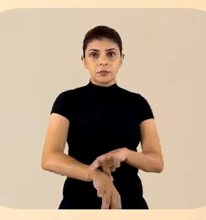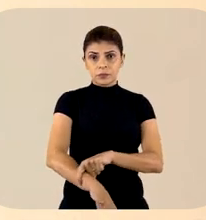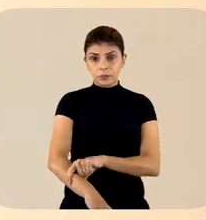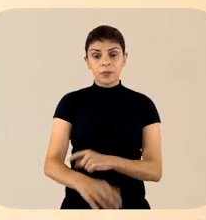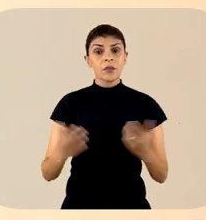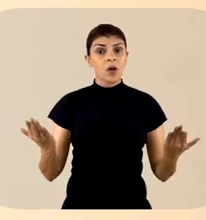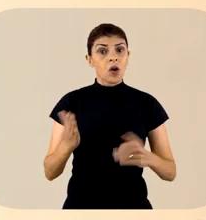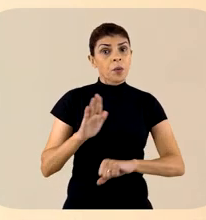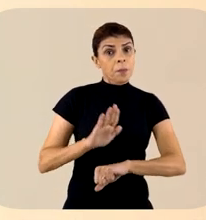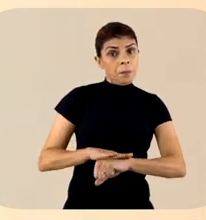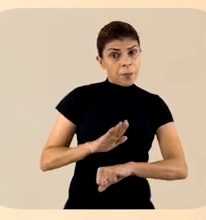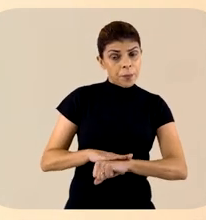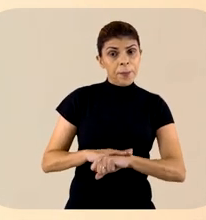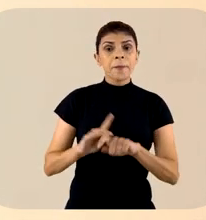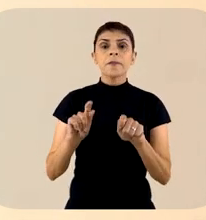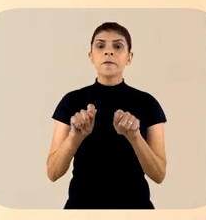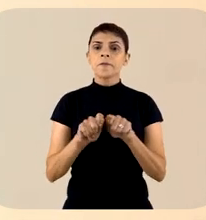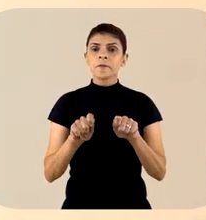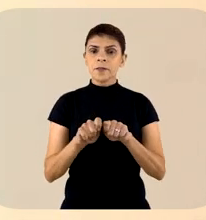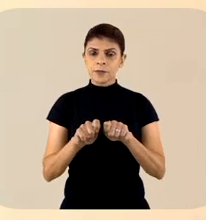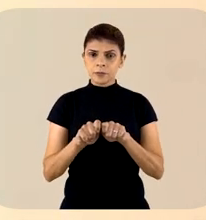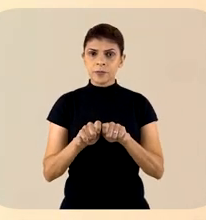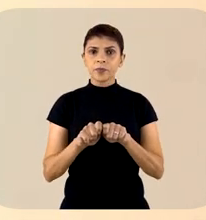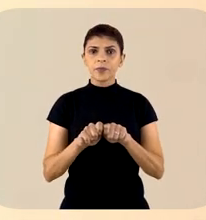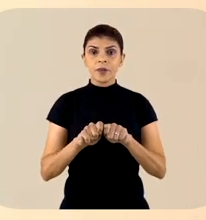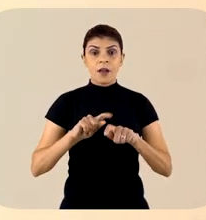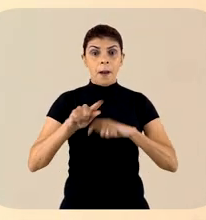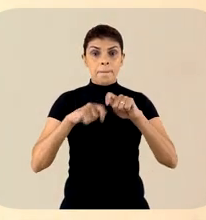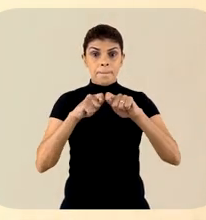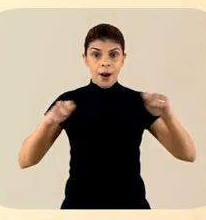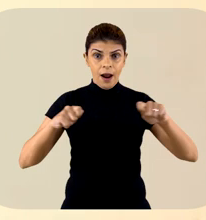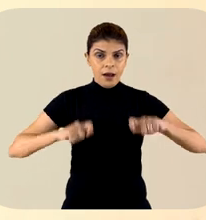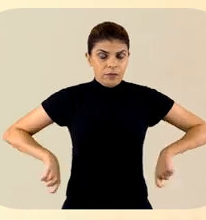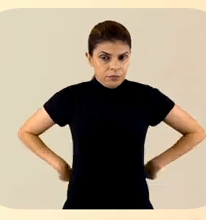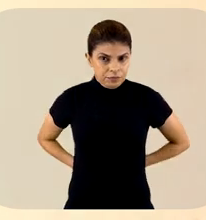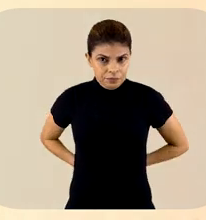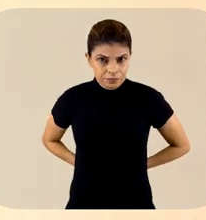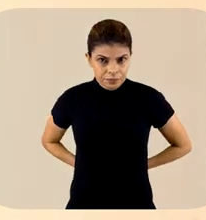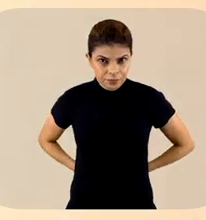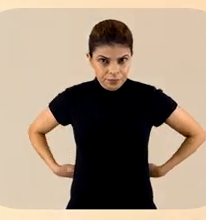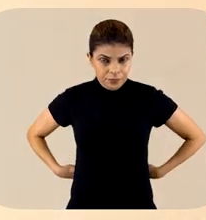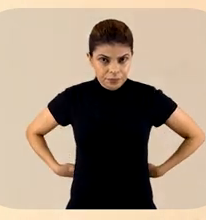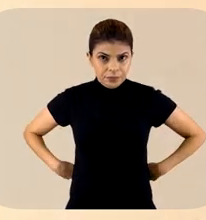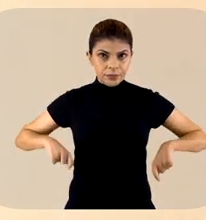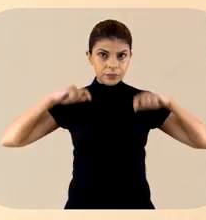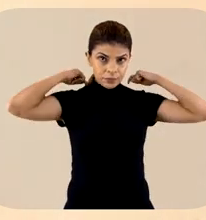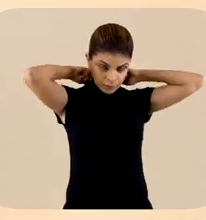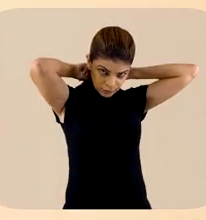Podemos nesse momento realizar amarrar as tiras